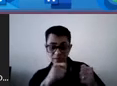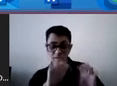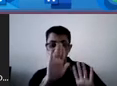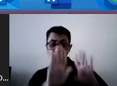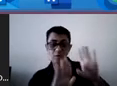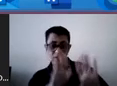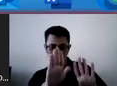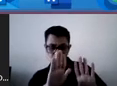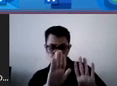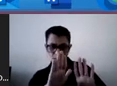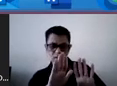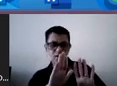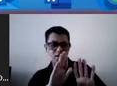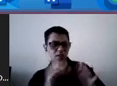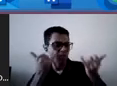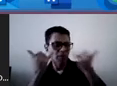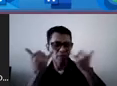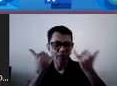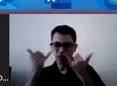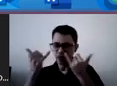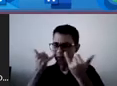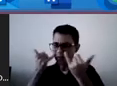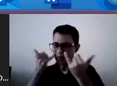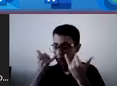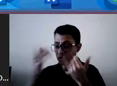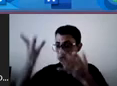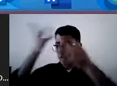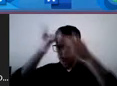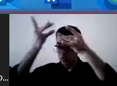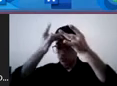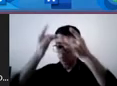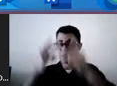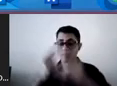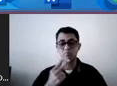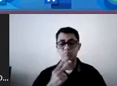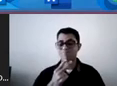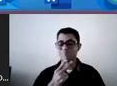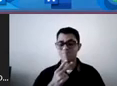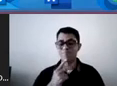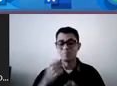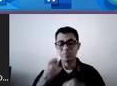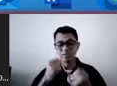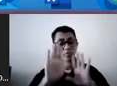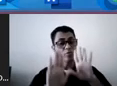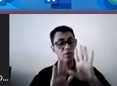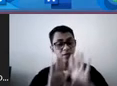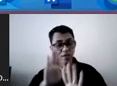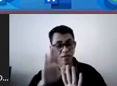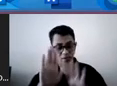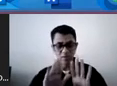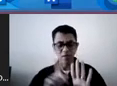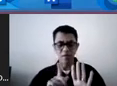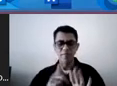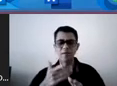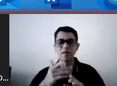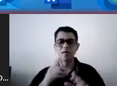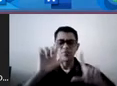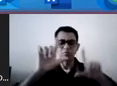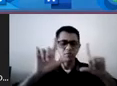pode se deixar abater tanto com tanta informação. Existe a mídia que é positiva, que ela alerta,